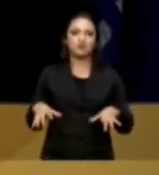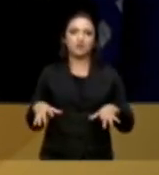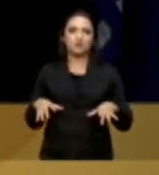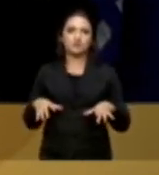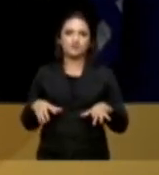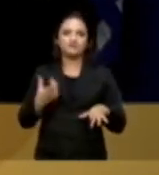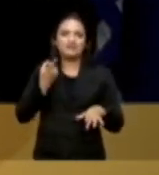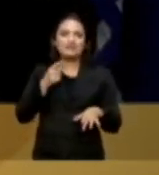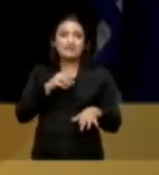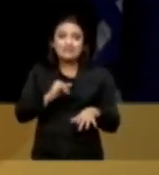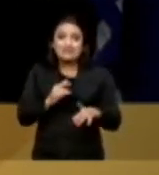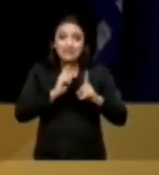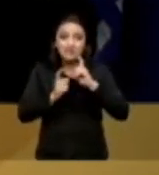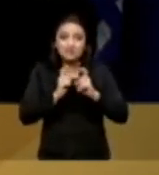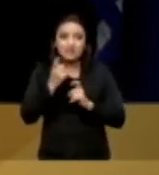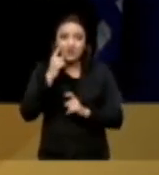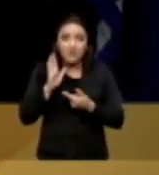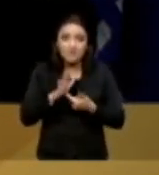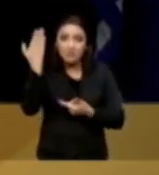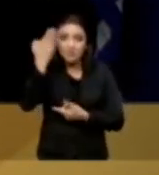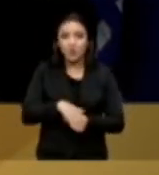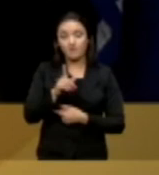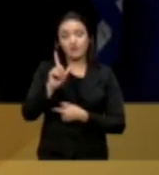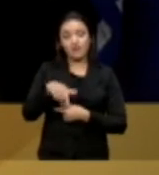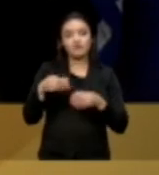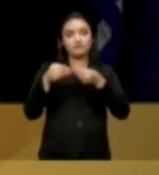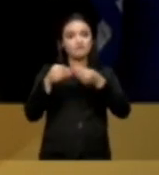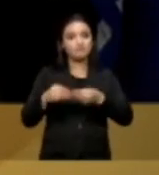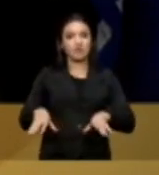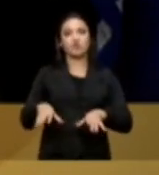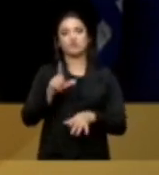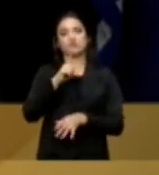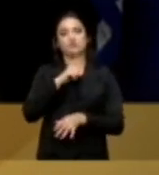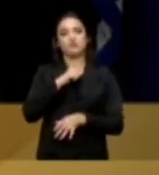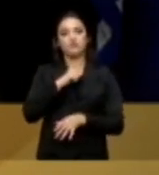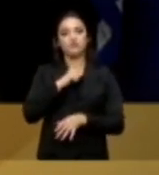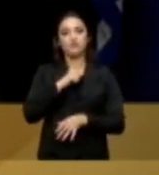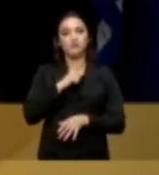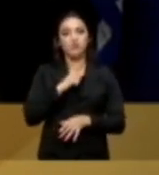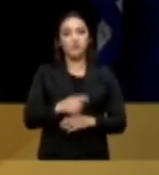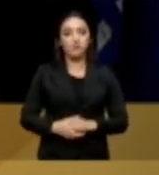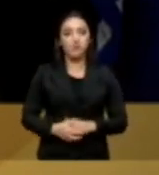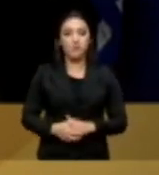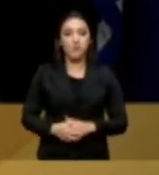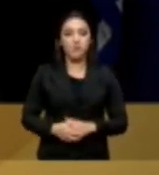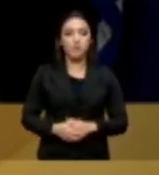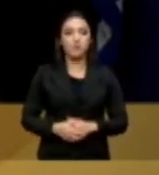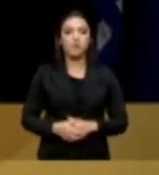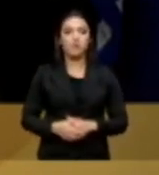demonstrar de maneira fundamentada que, em regular procedimento administrativo, que a viabilização da